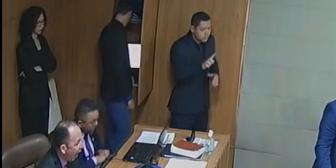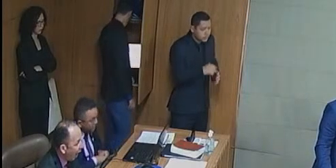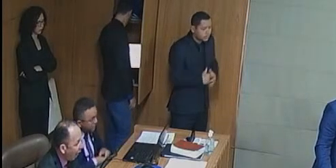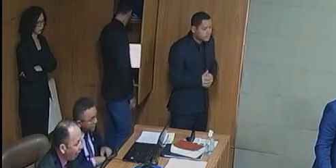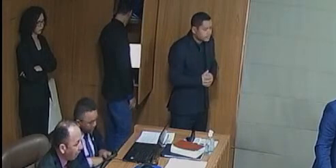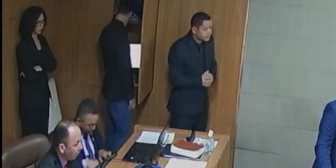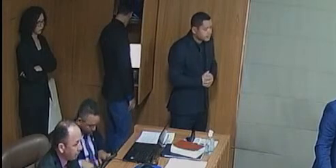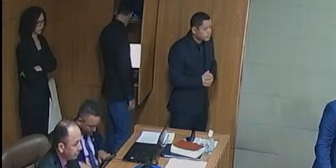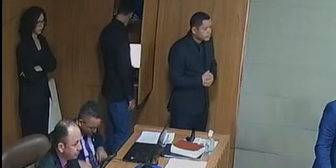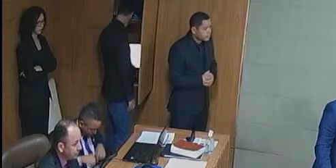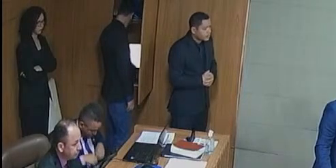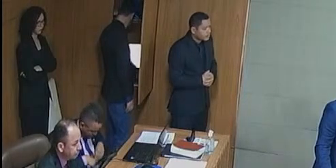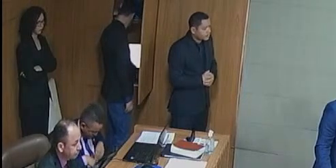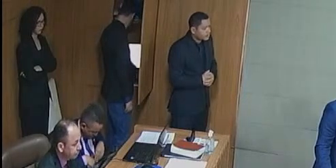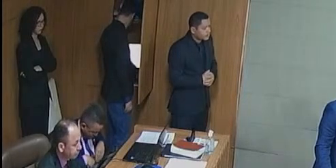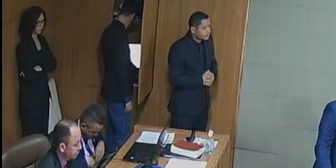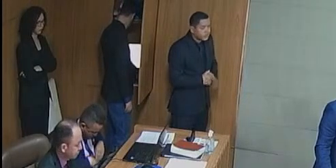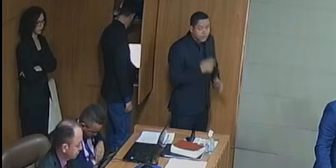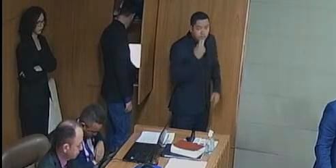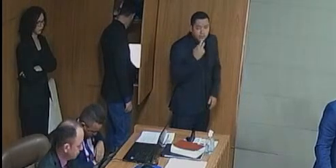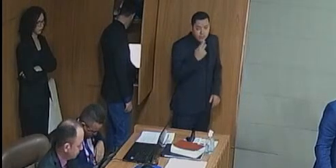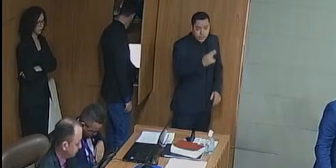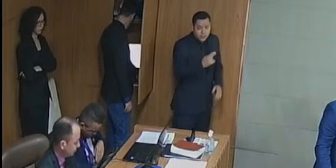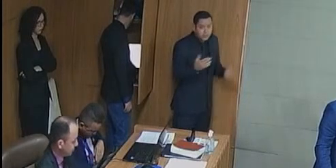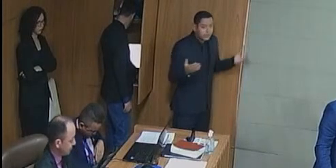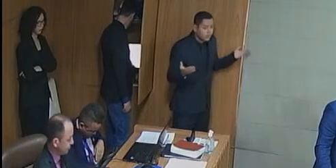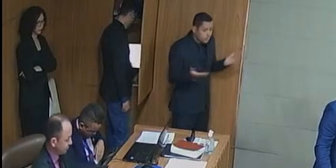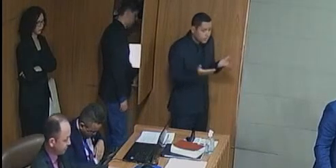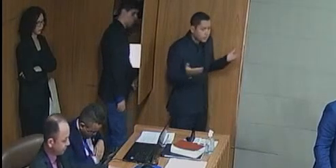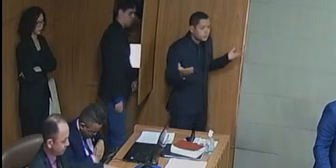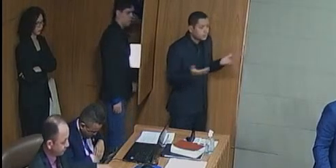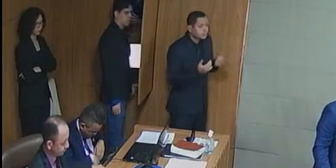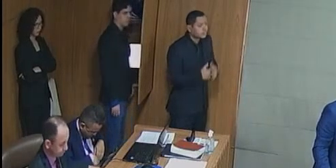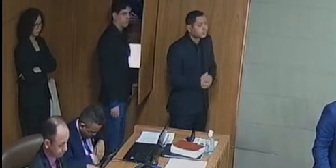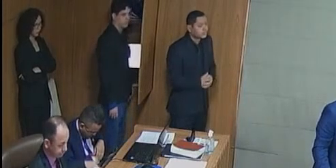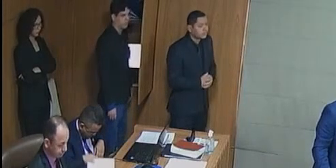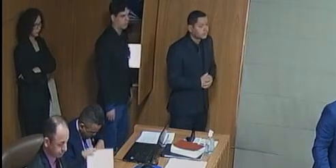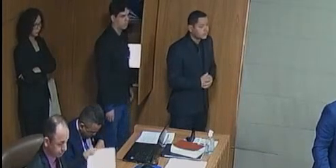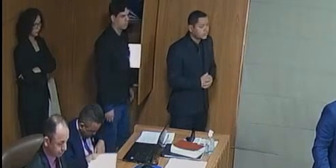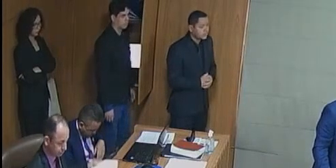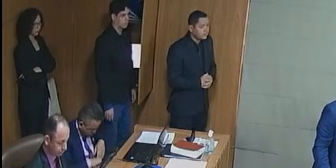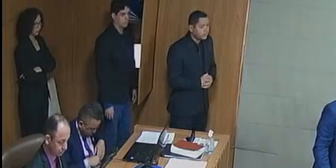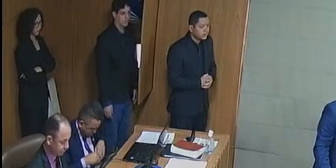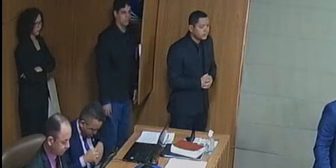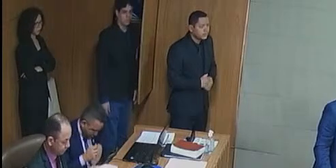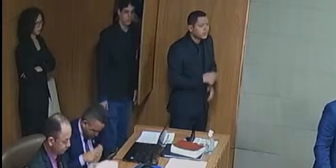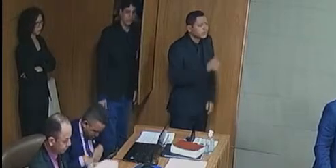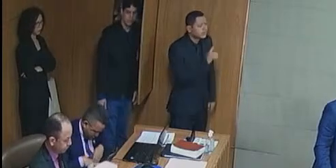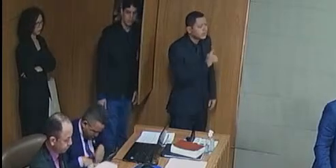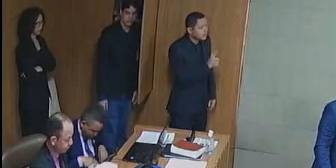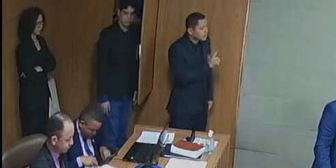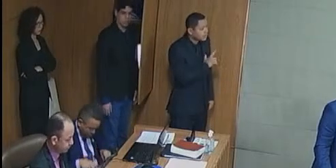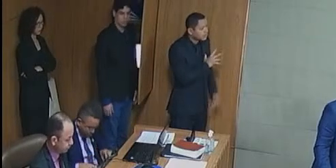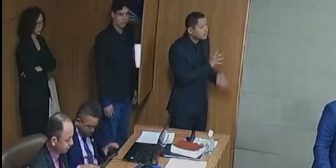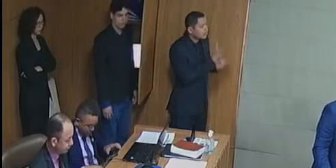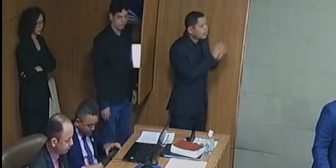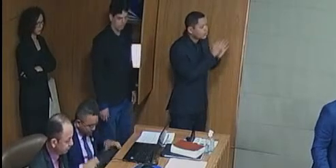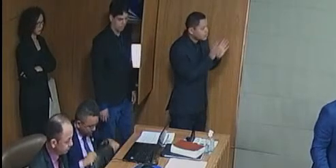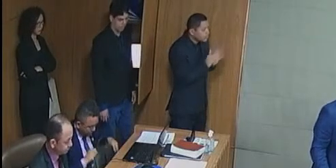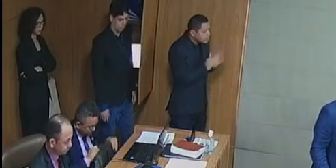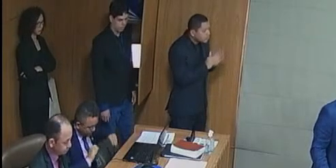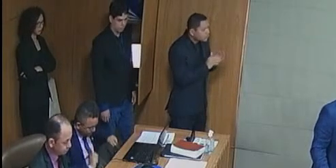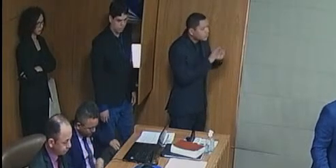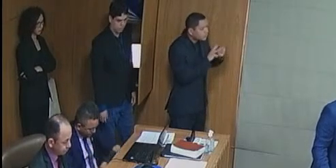Lu digo isso em Visão ao que as matérias que os blogs o que os comentários